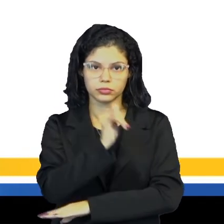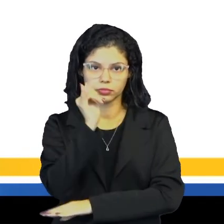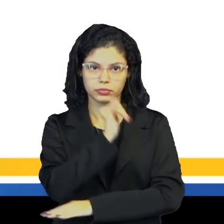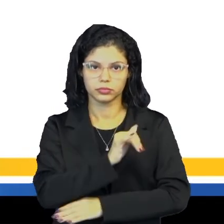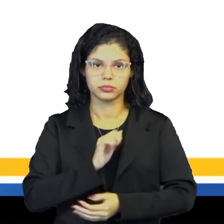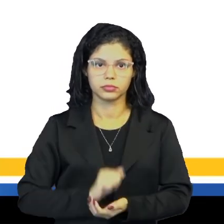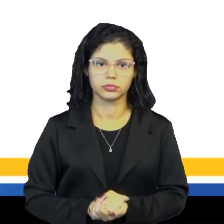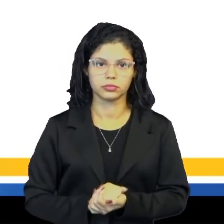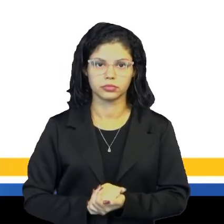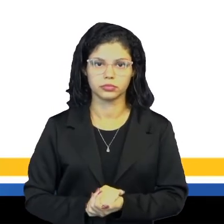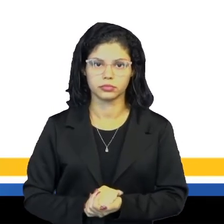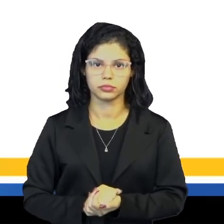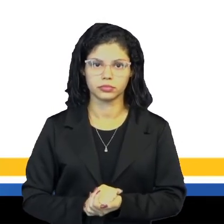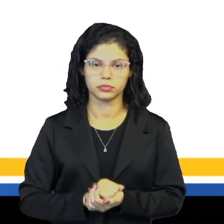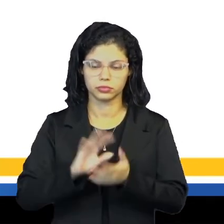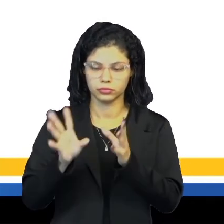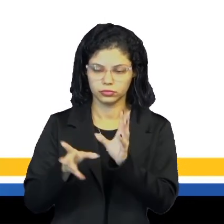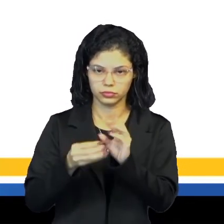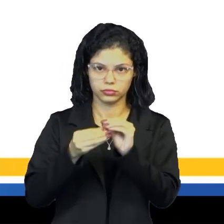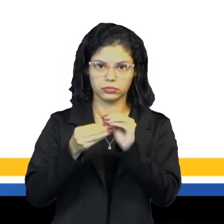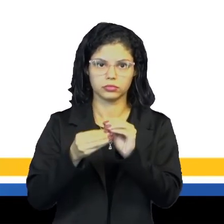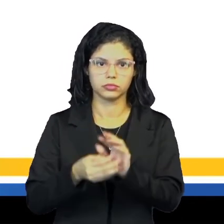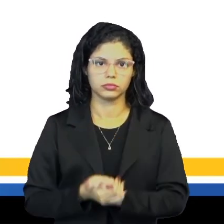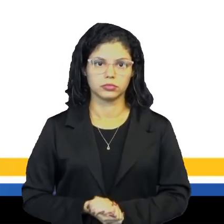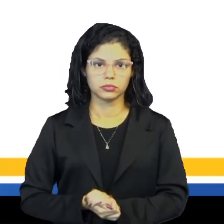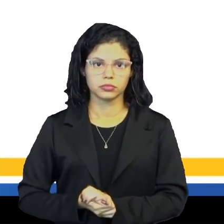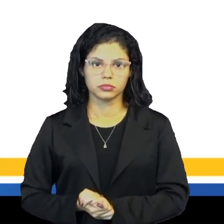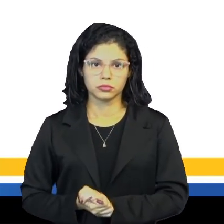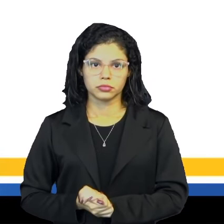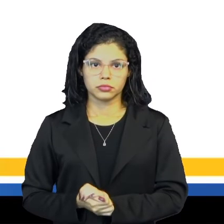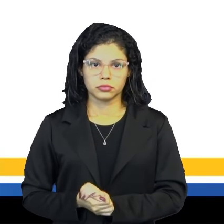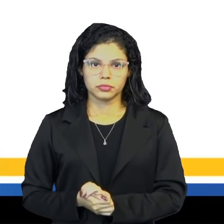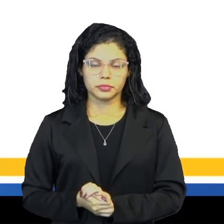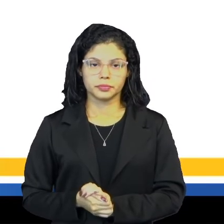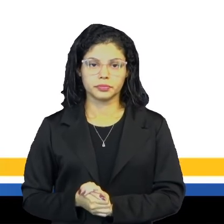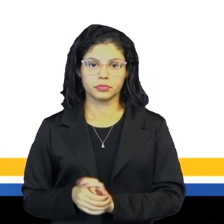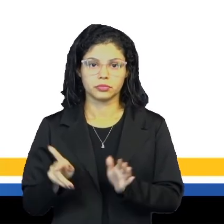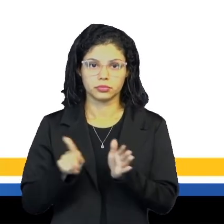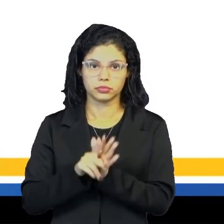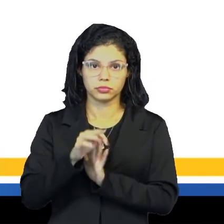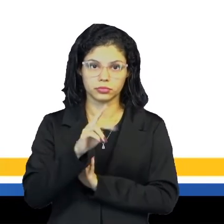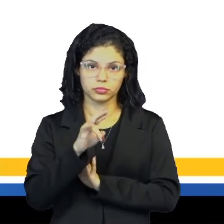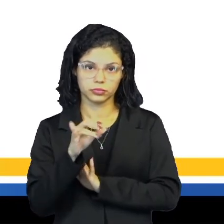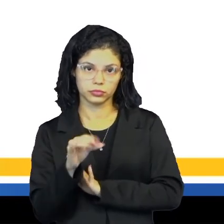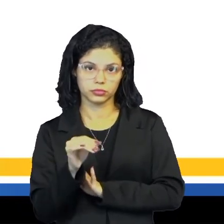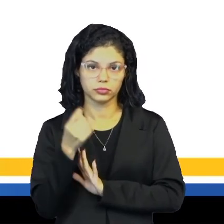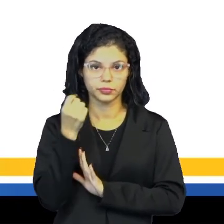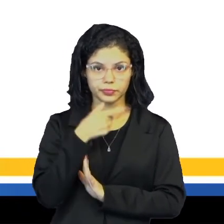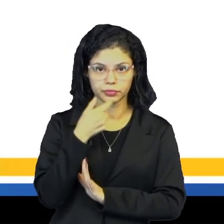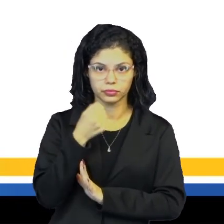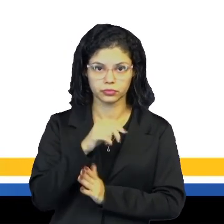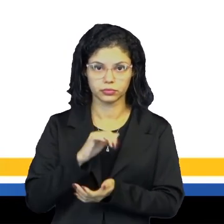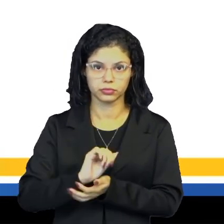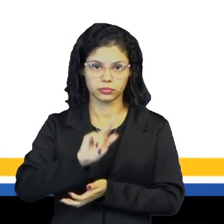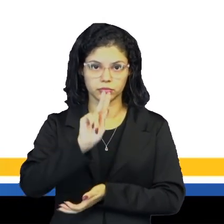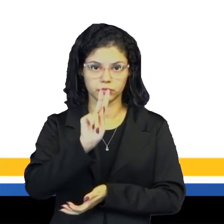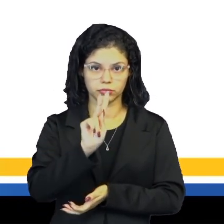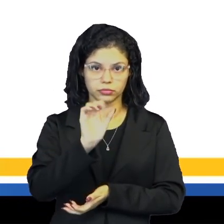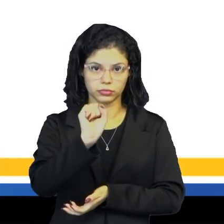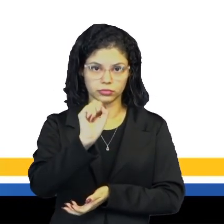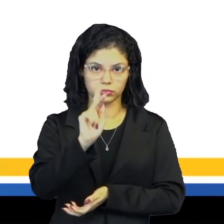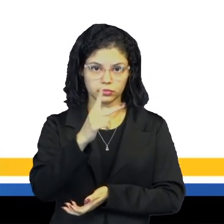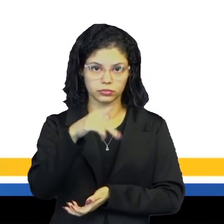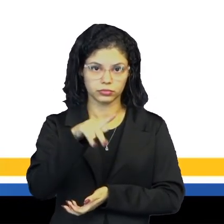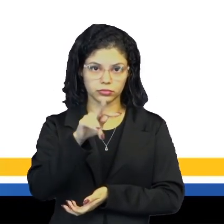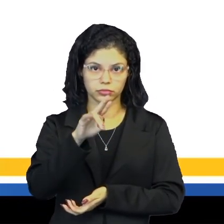né? Então teve uma conjunção aí. As peças, tragédias e comédias de Shakespeare